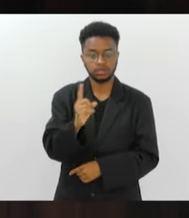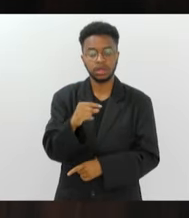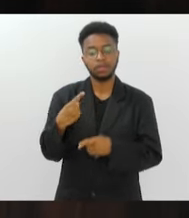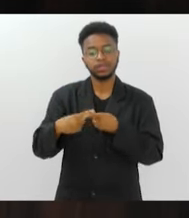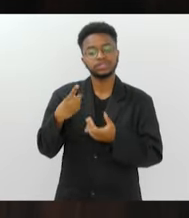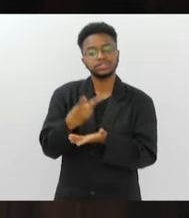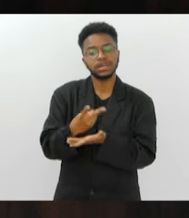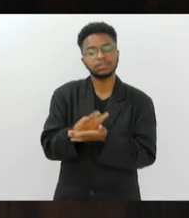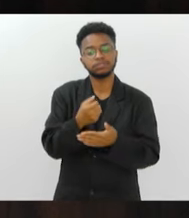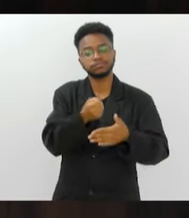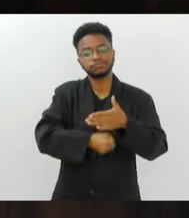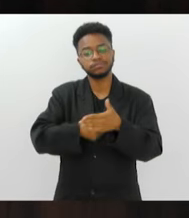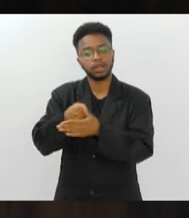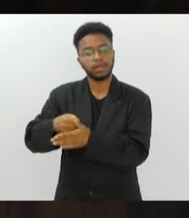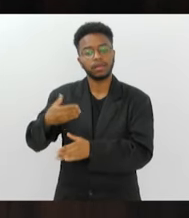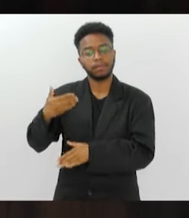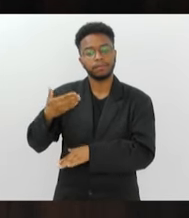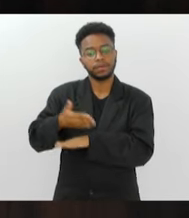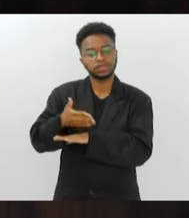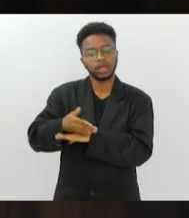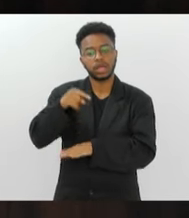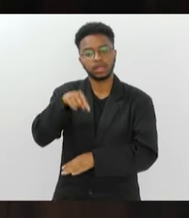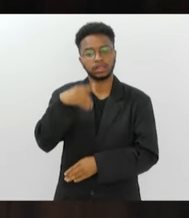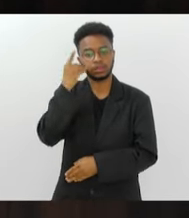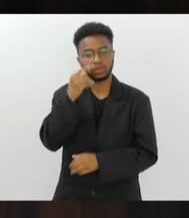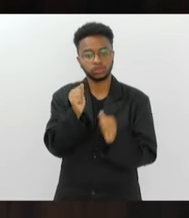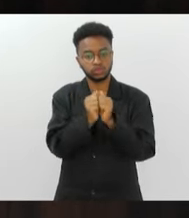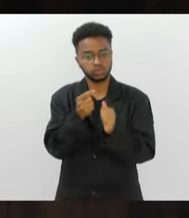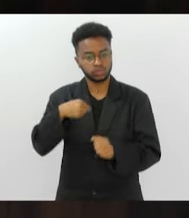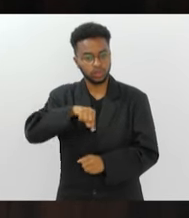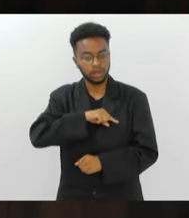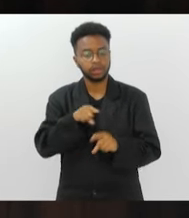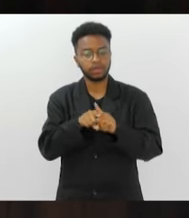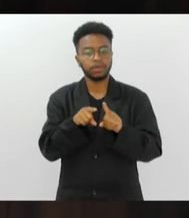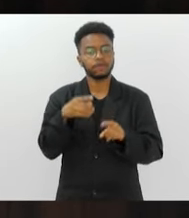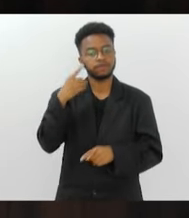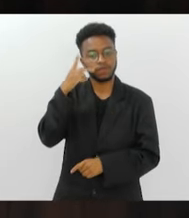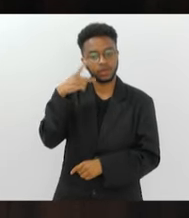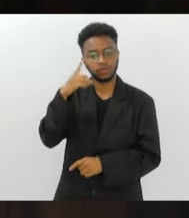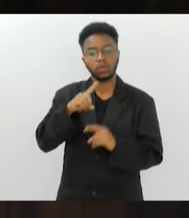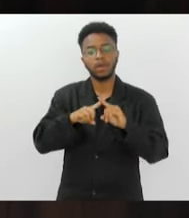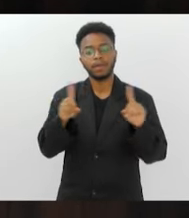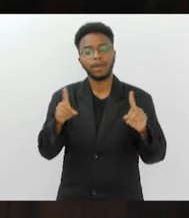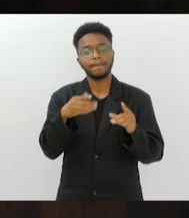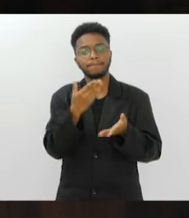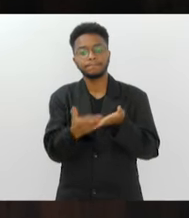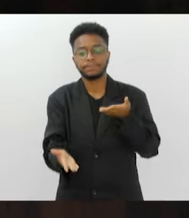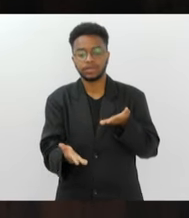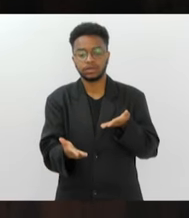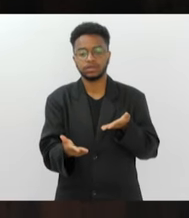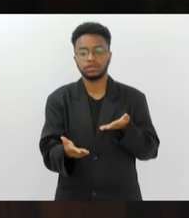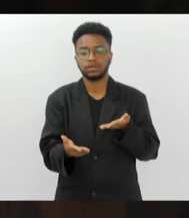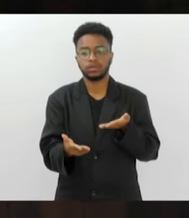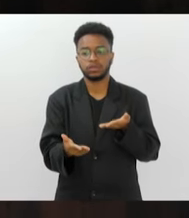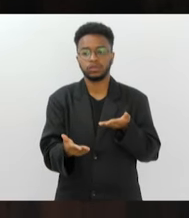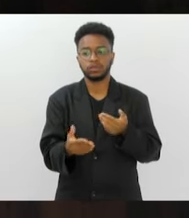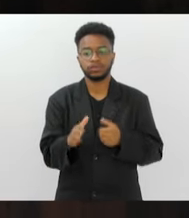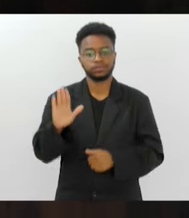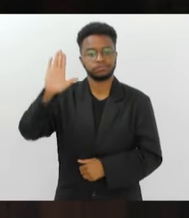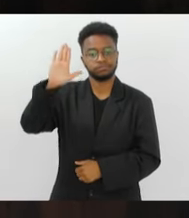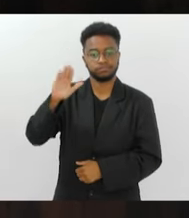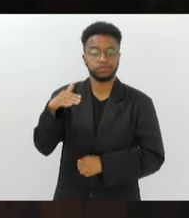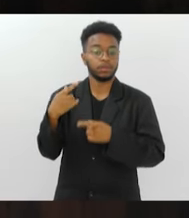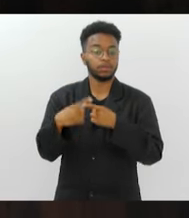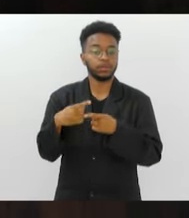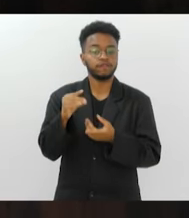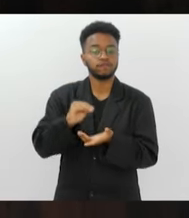lutou, foi deputado aqui conosco, foi vereador comigo na Câmara e perdeu a eleição para vereador. Até porque não